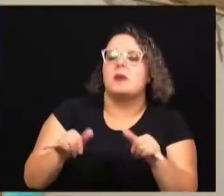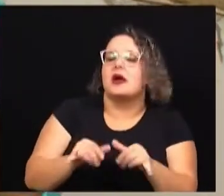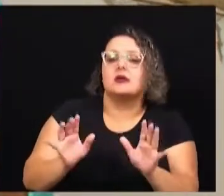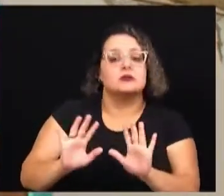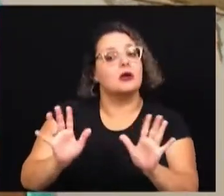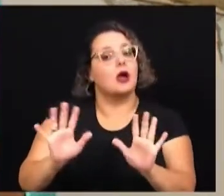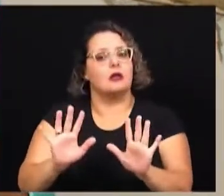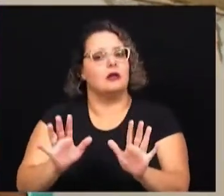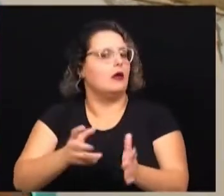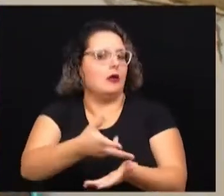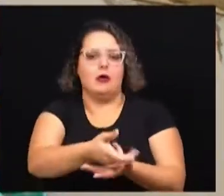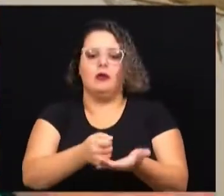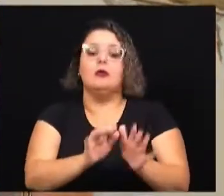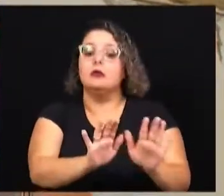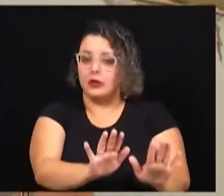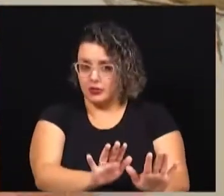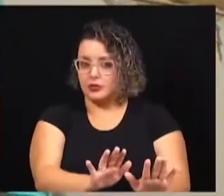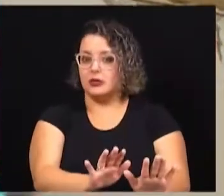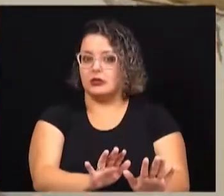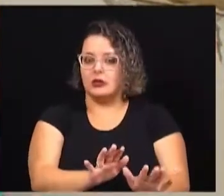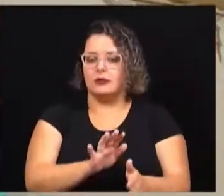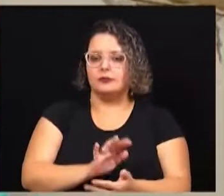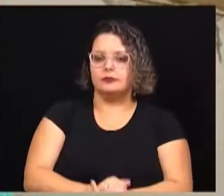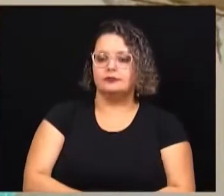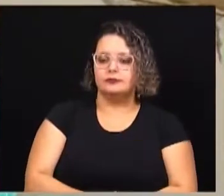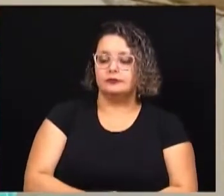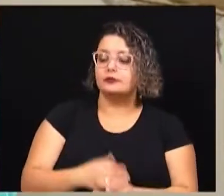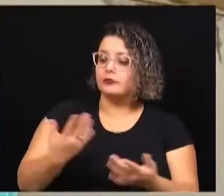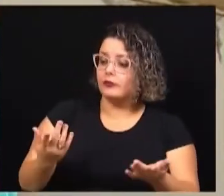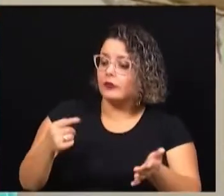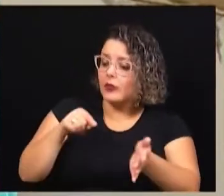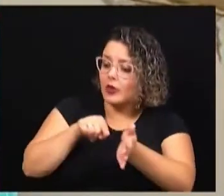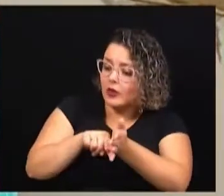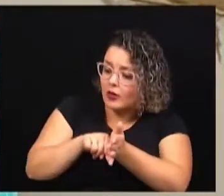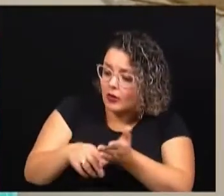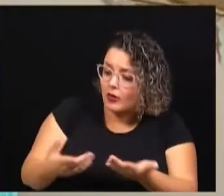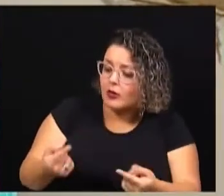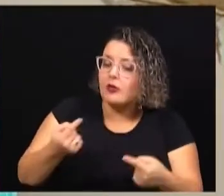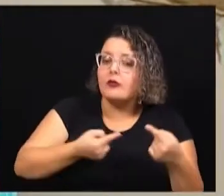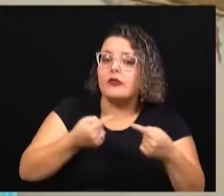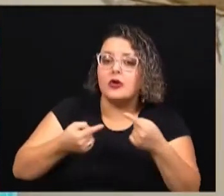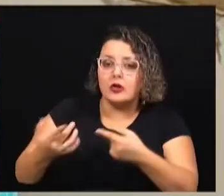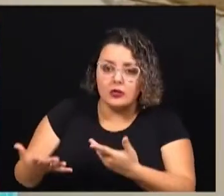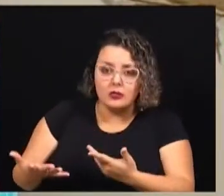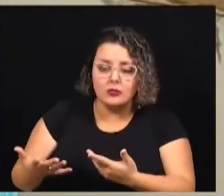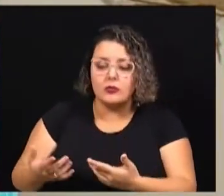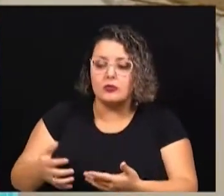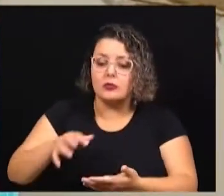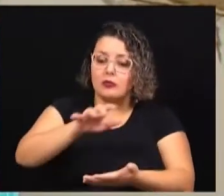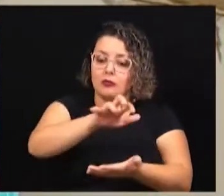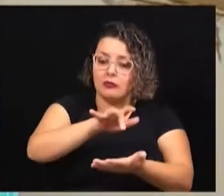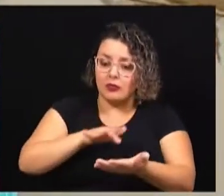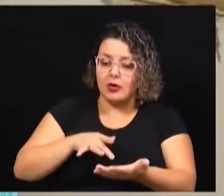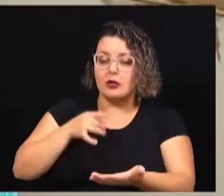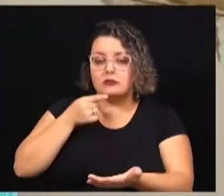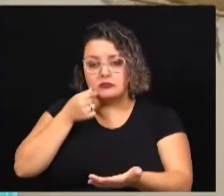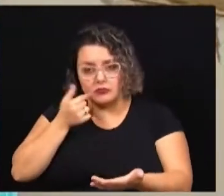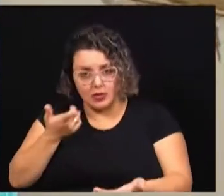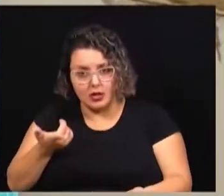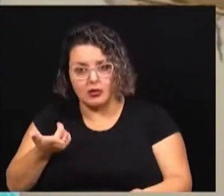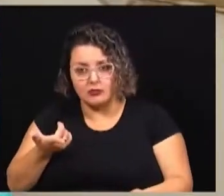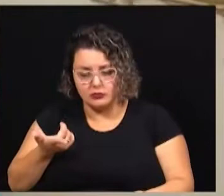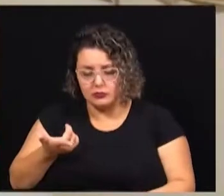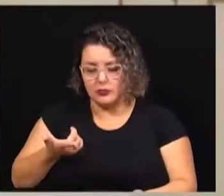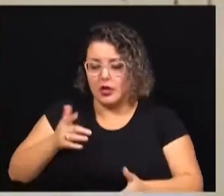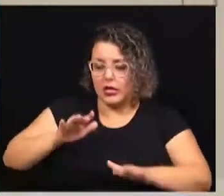Se for para fazer bobagem, deixa o dinheiro lá. É aquela questão que já debatemos algumas vezes na ponta do lápis,